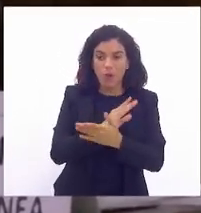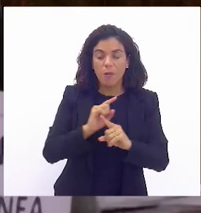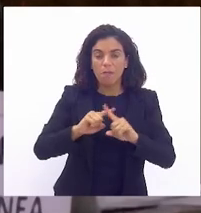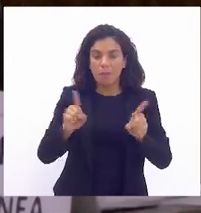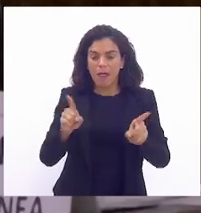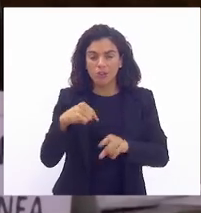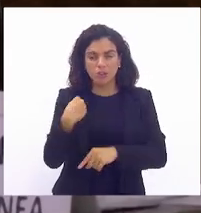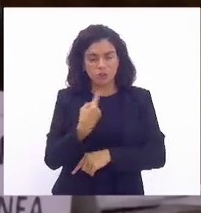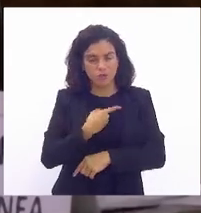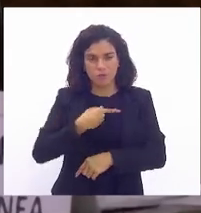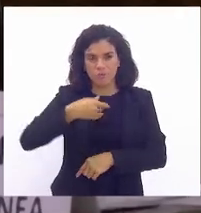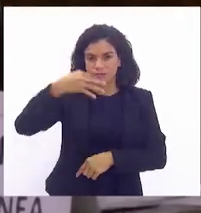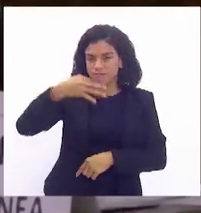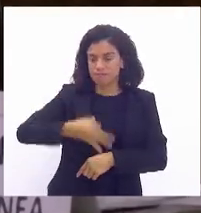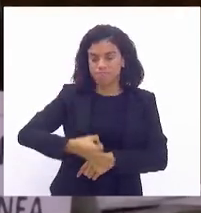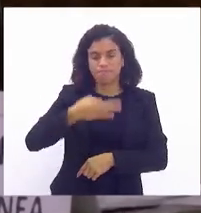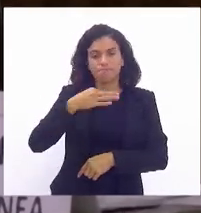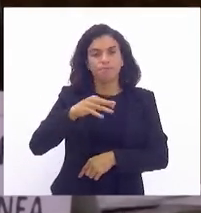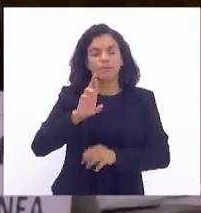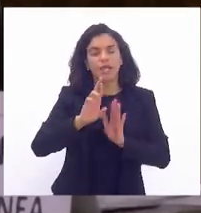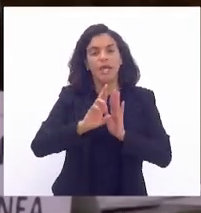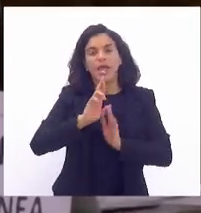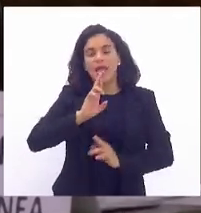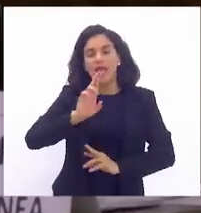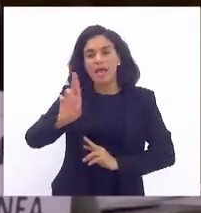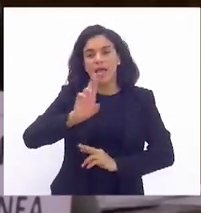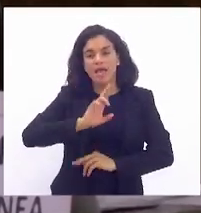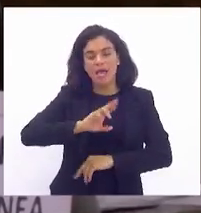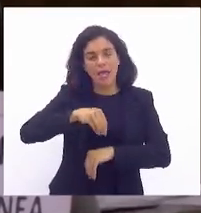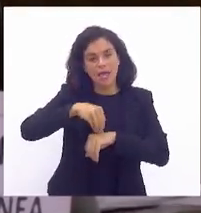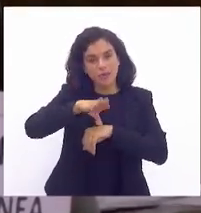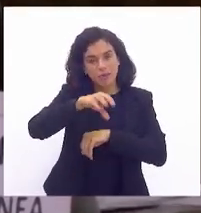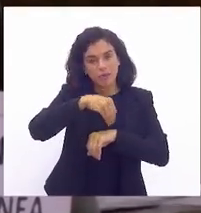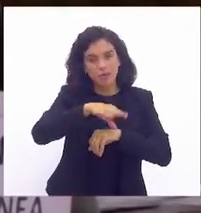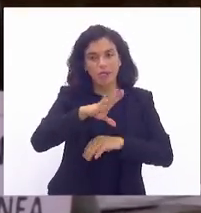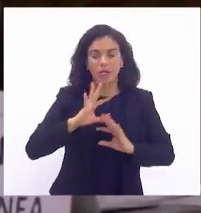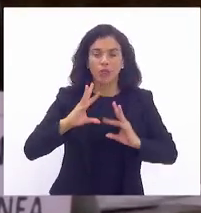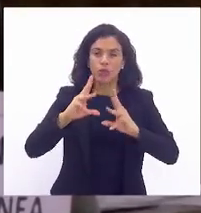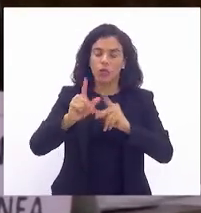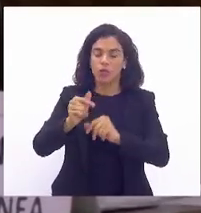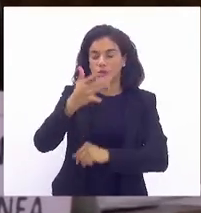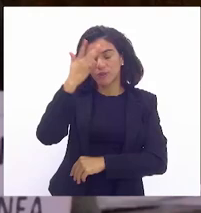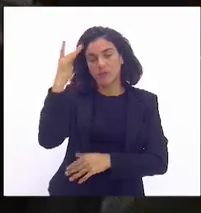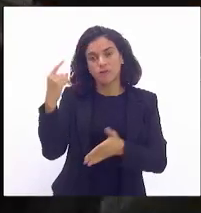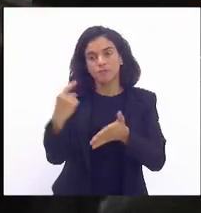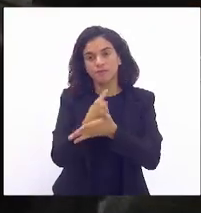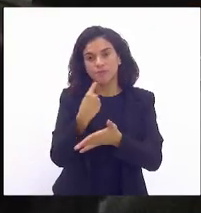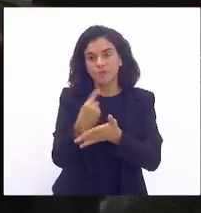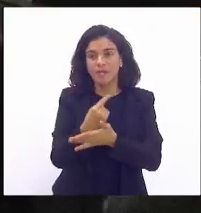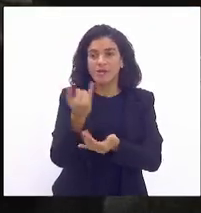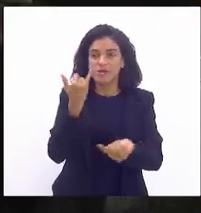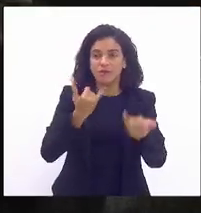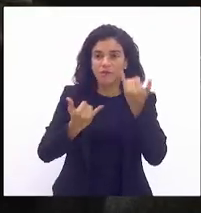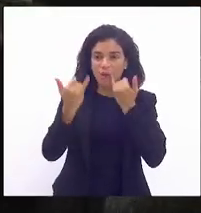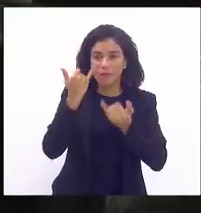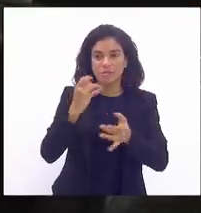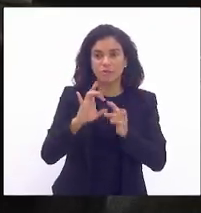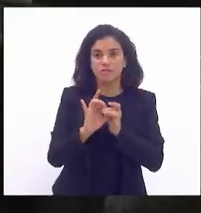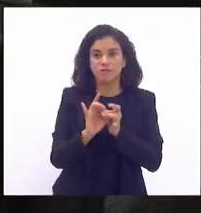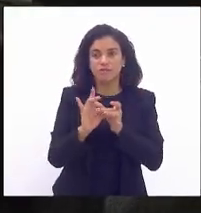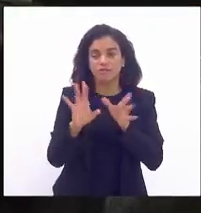claro, respondendo aqueles que nos perguntaram e as informações estão disponíveis, né, de